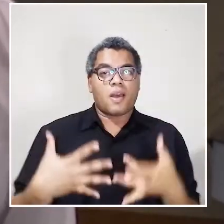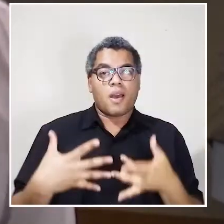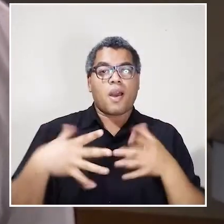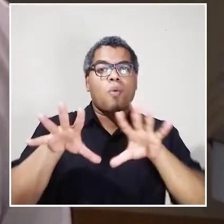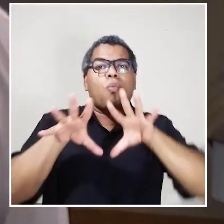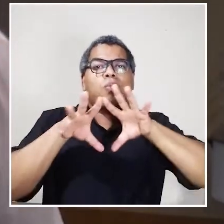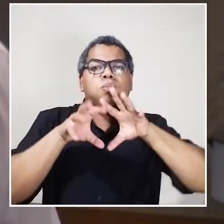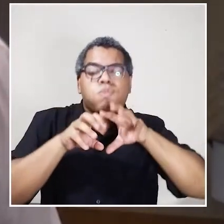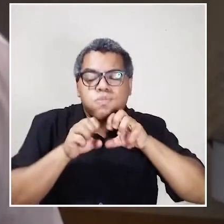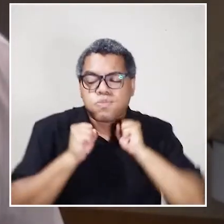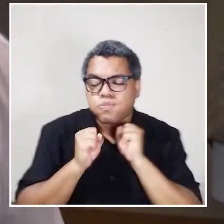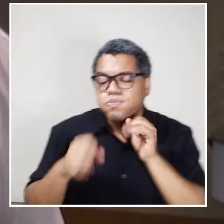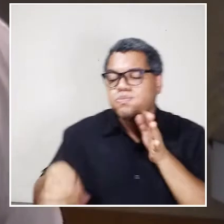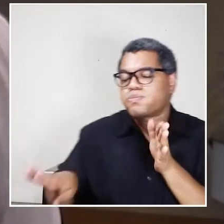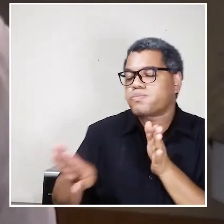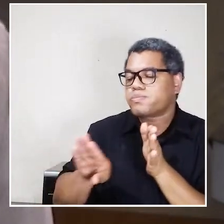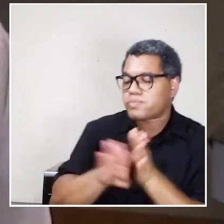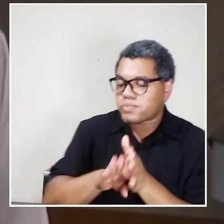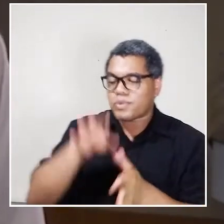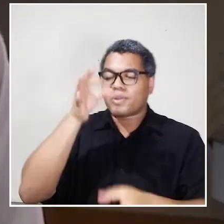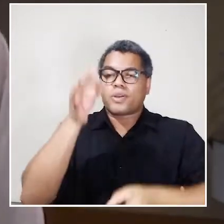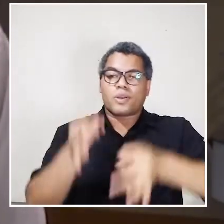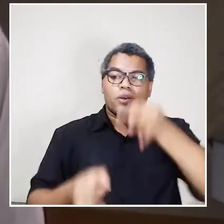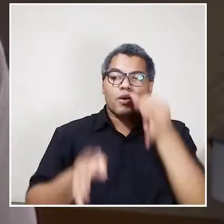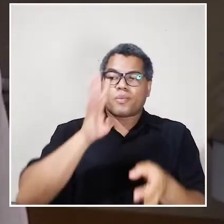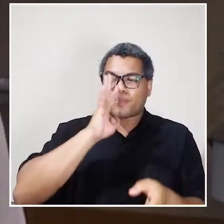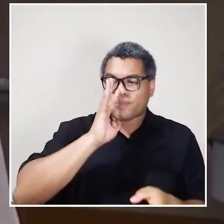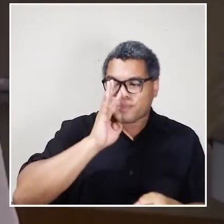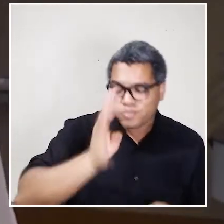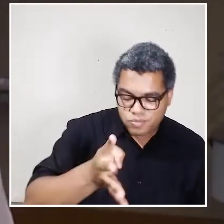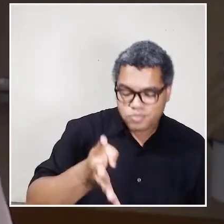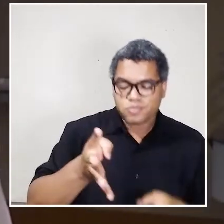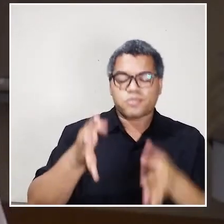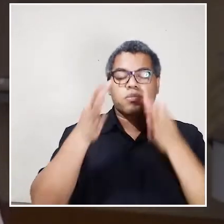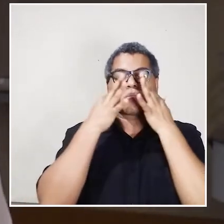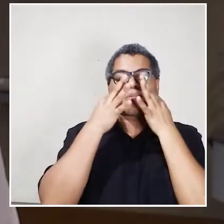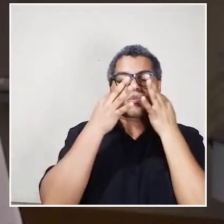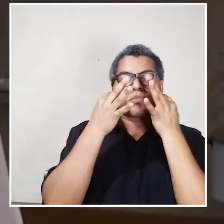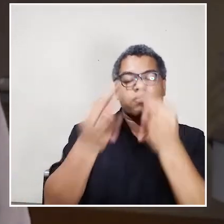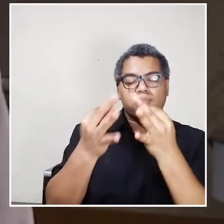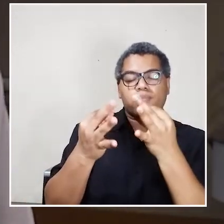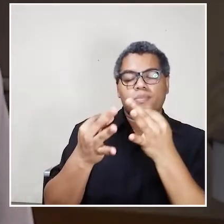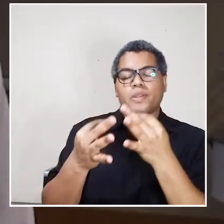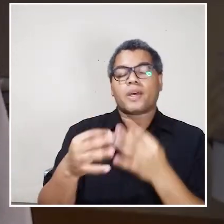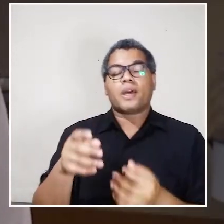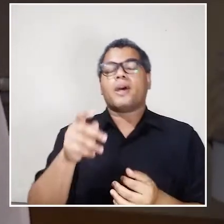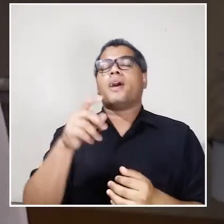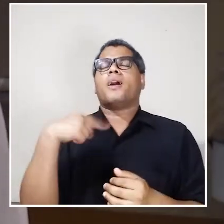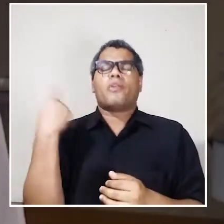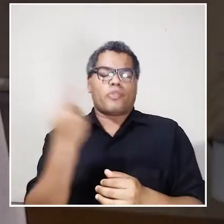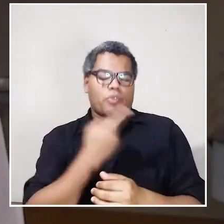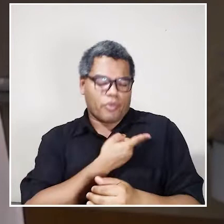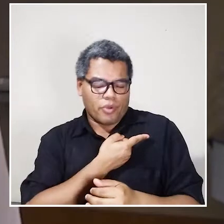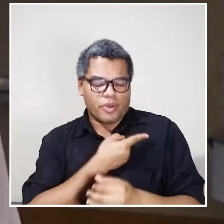o mal veio para julgar, para chamar atenção, apesar disso não temos implorado o favor do